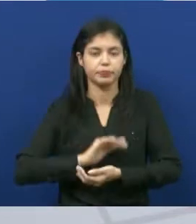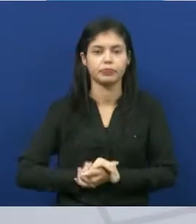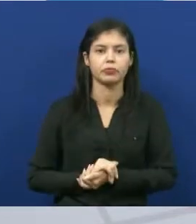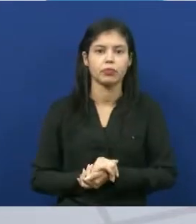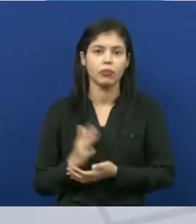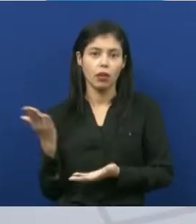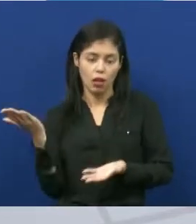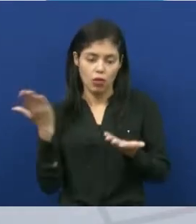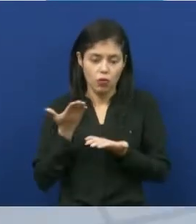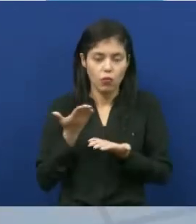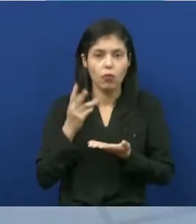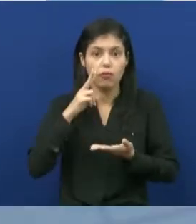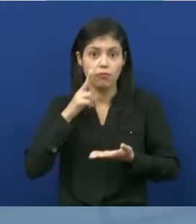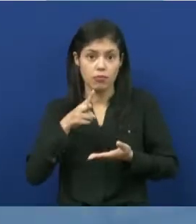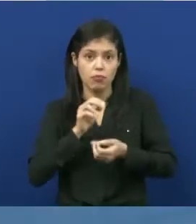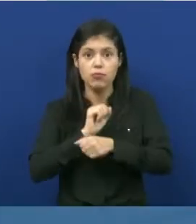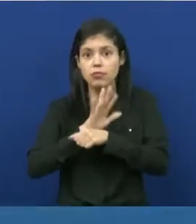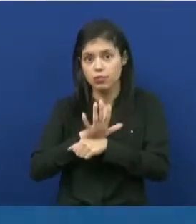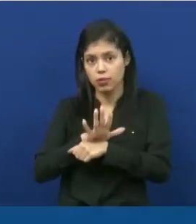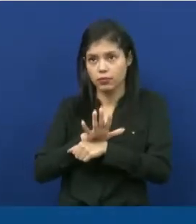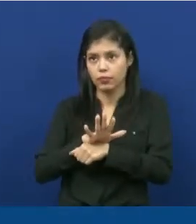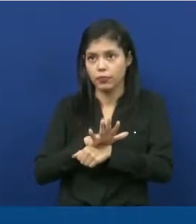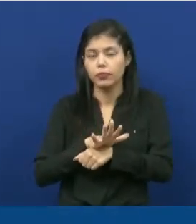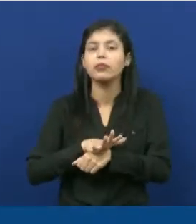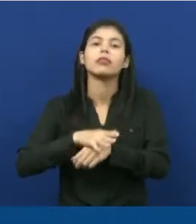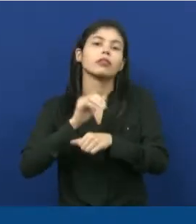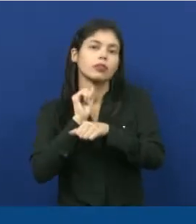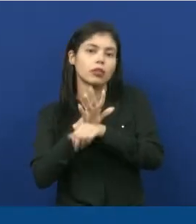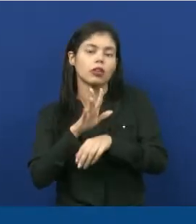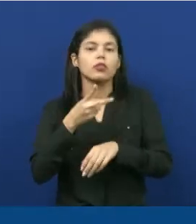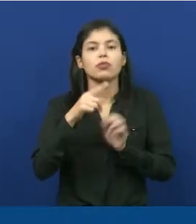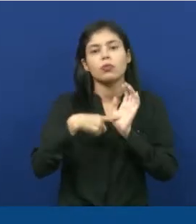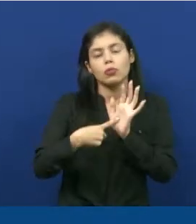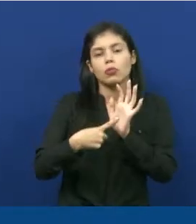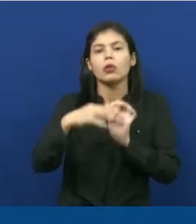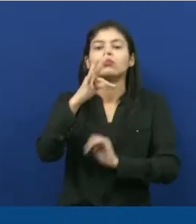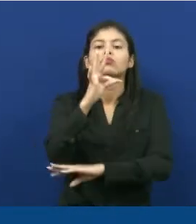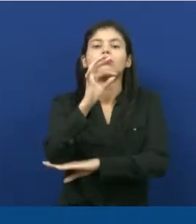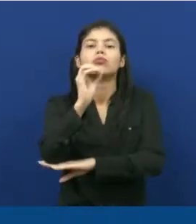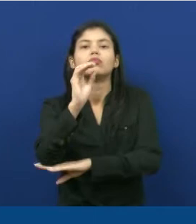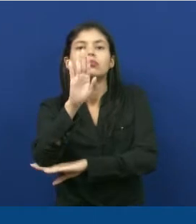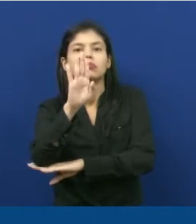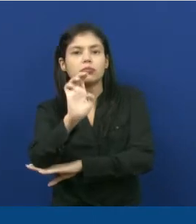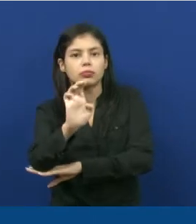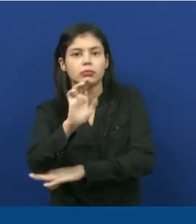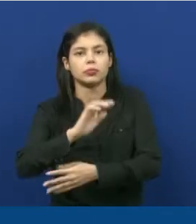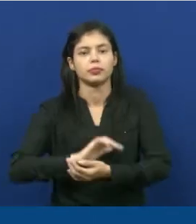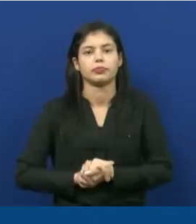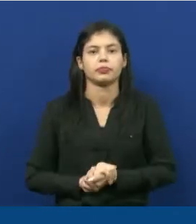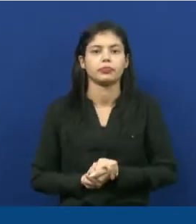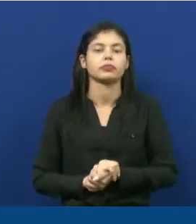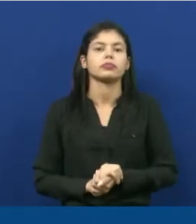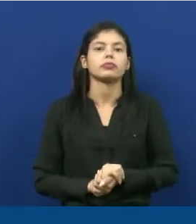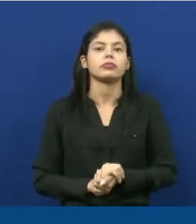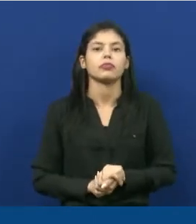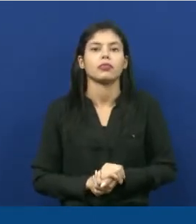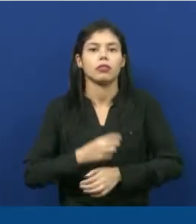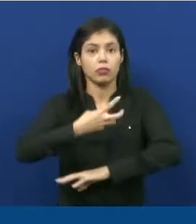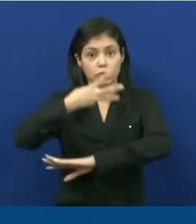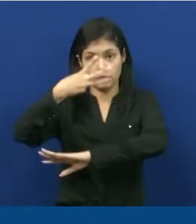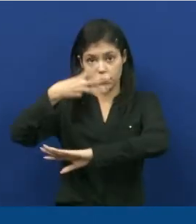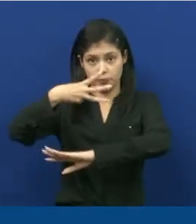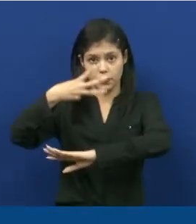olhar comigo o slide, tá? Lá no nosso slide eu tenho lá o verbo to be. Essas são as